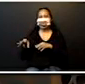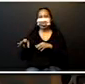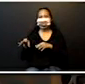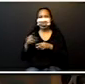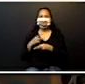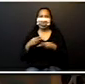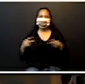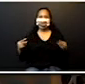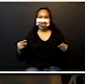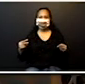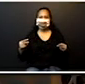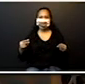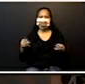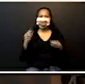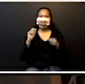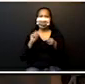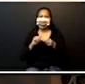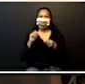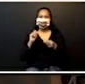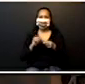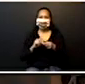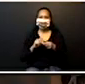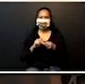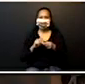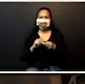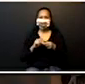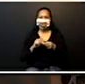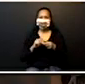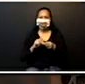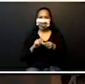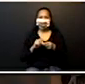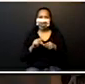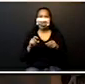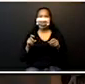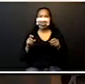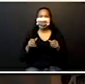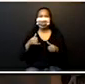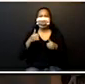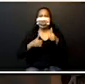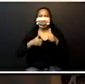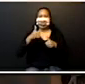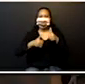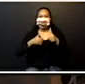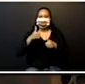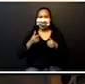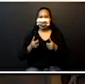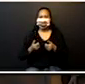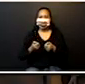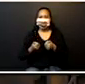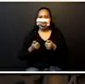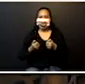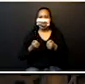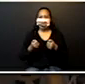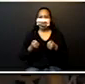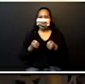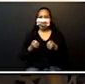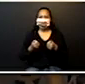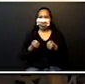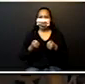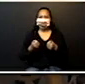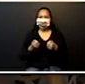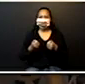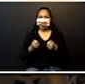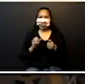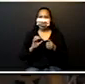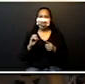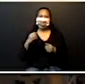fizeram instalação de algum aparelho eletrônico, por exemplo? Um videogame, não sei, de repente uma TV